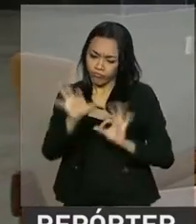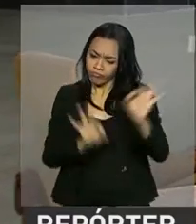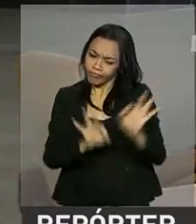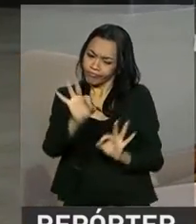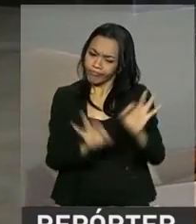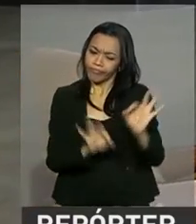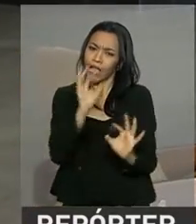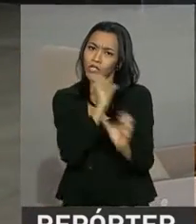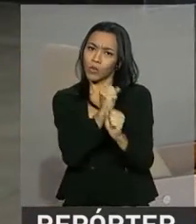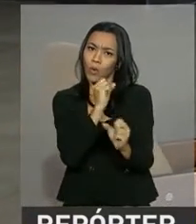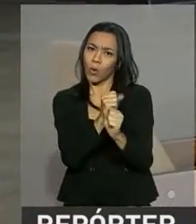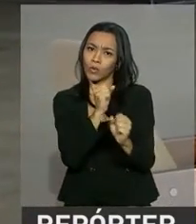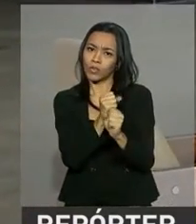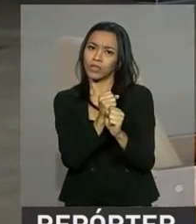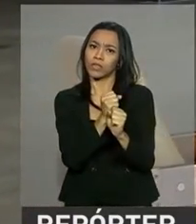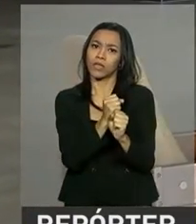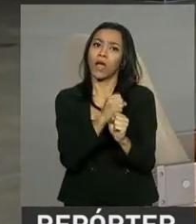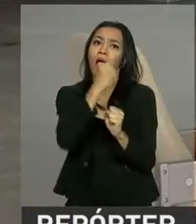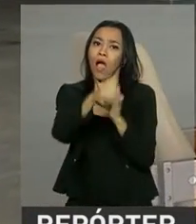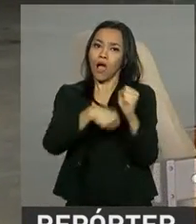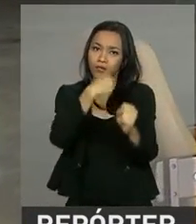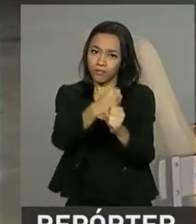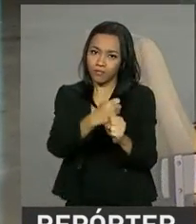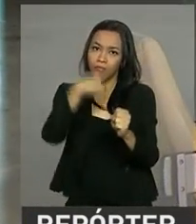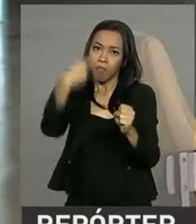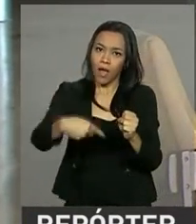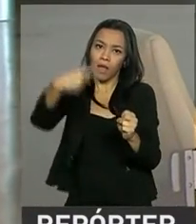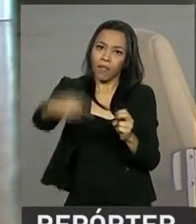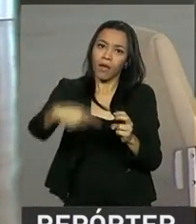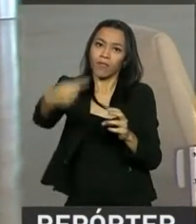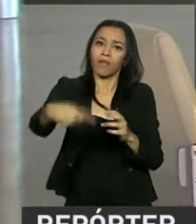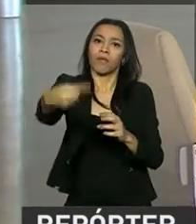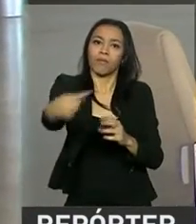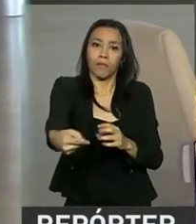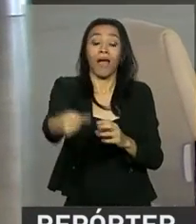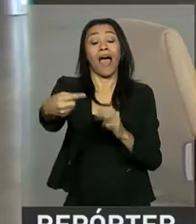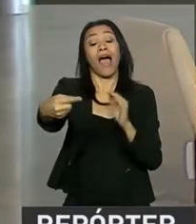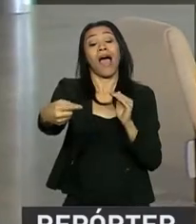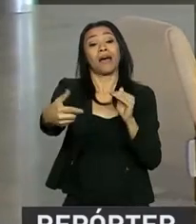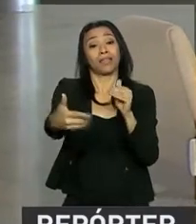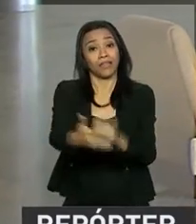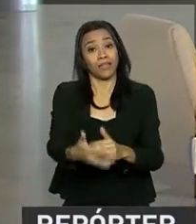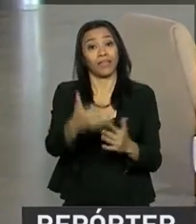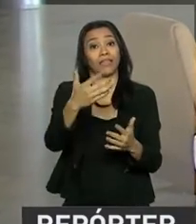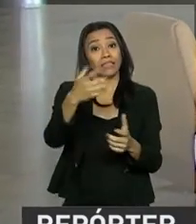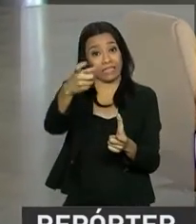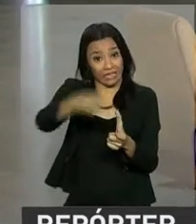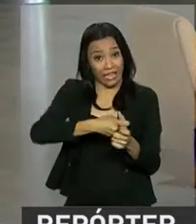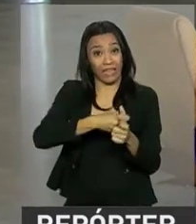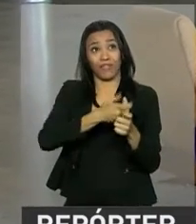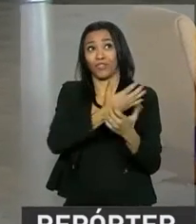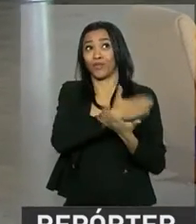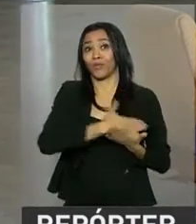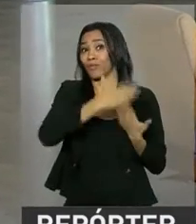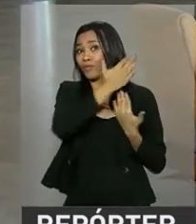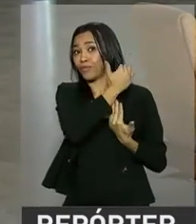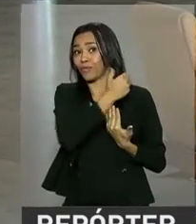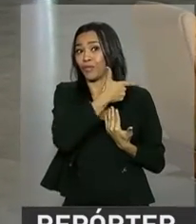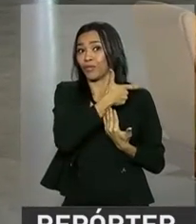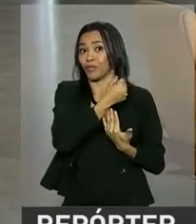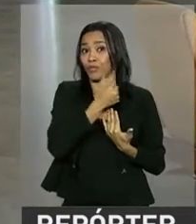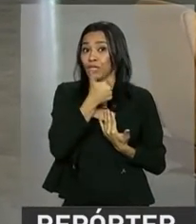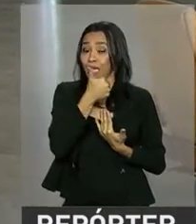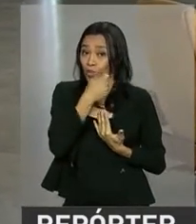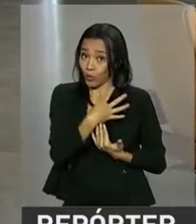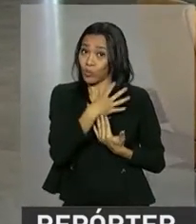tenham uma melhor aí ano a ano até que esse sinal vermelho que existe nas contas de 2014 seja